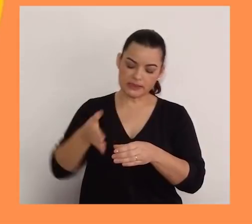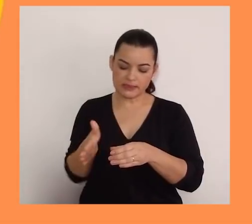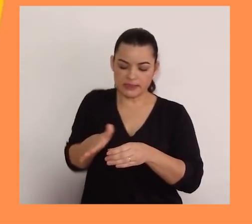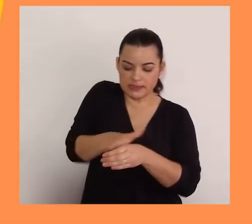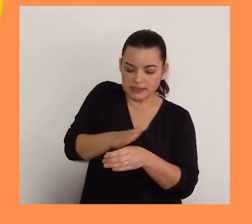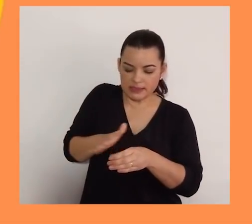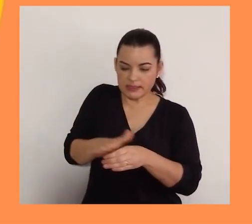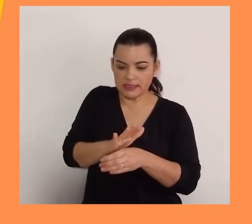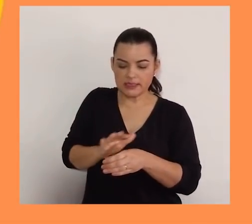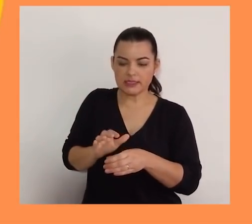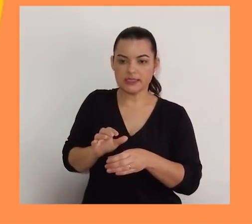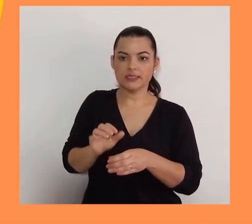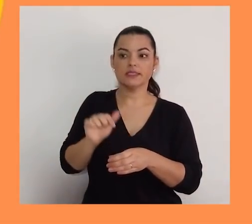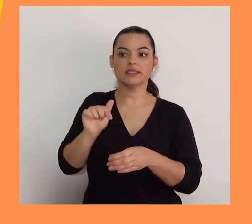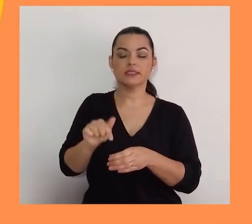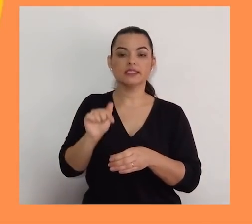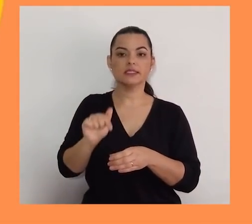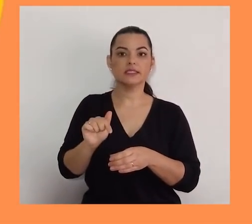vô